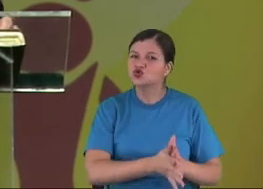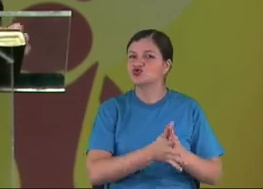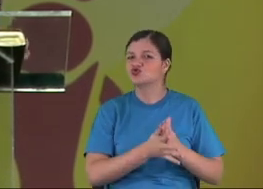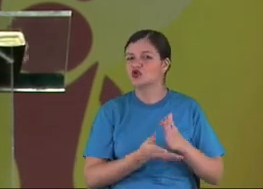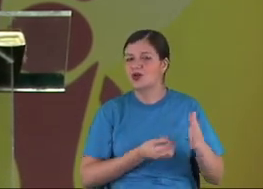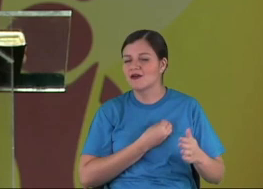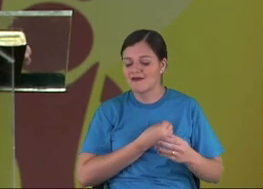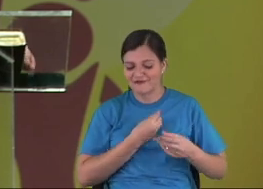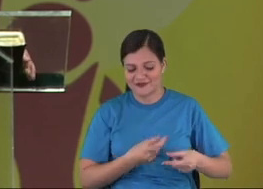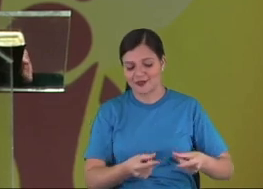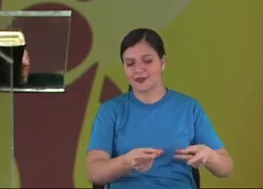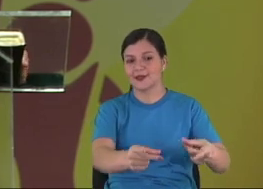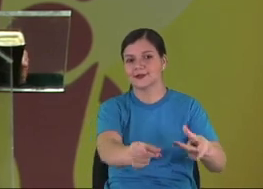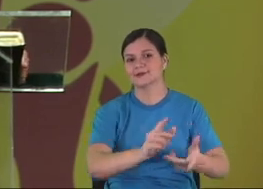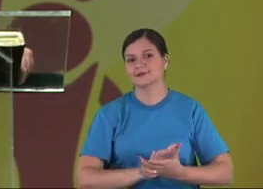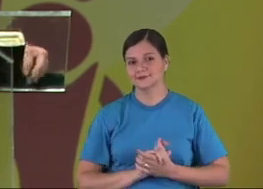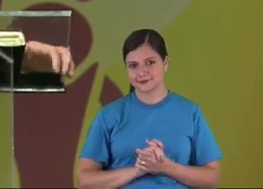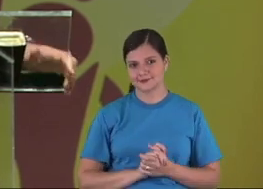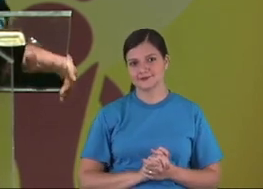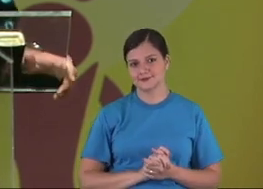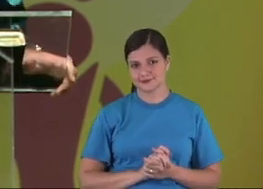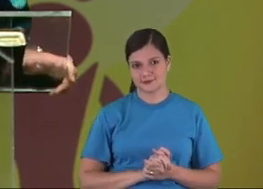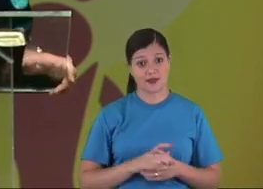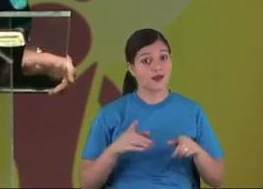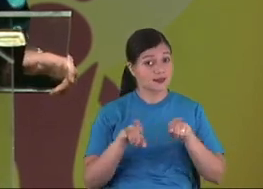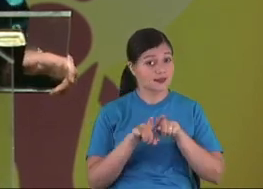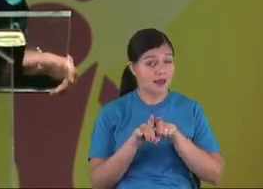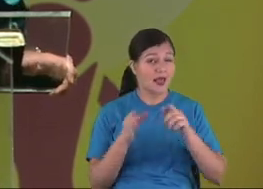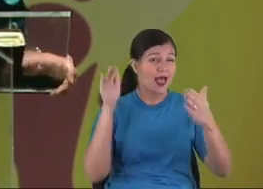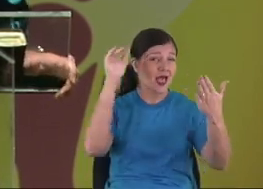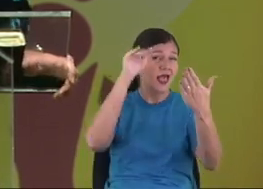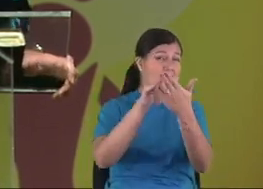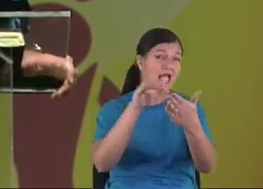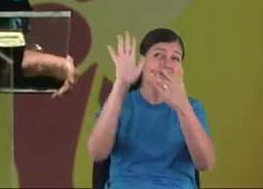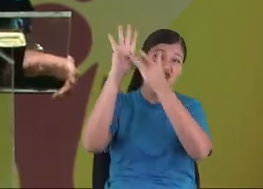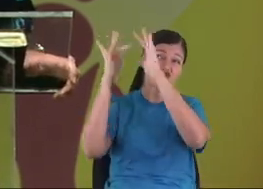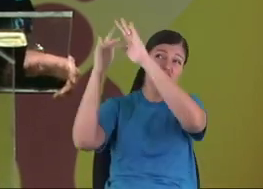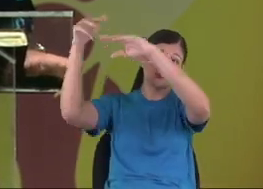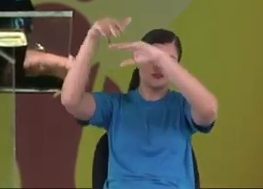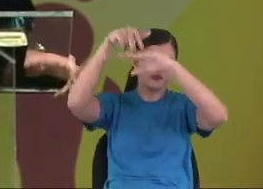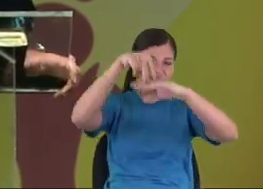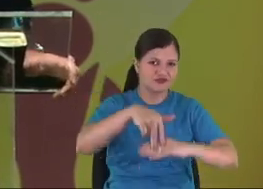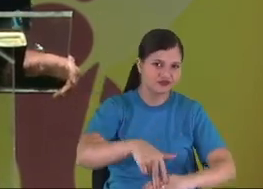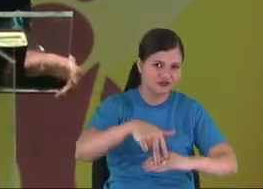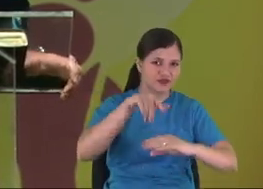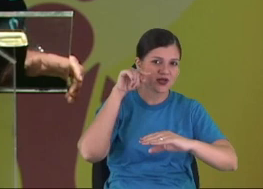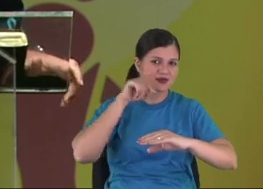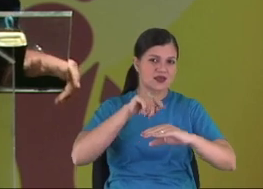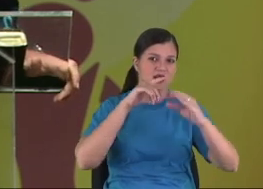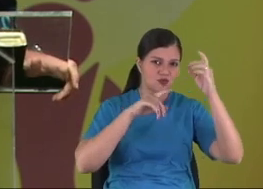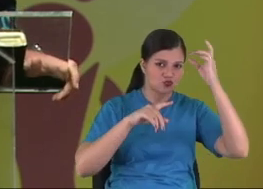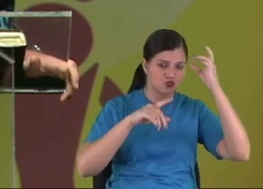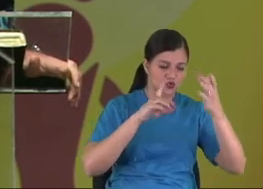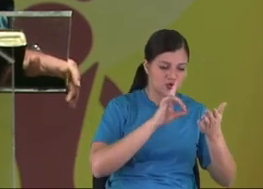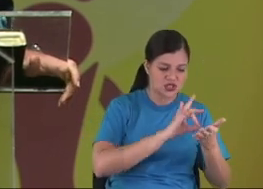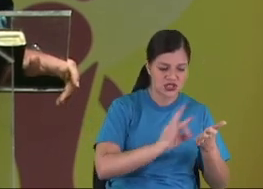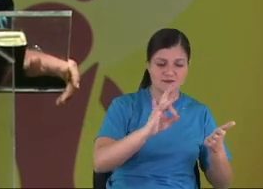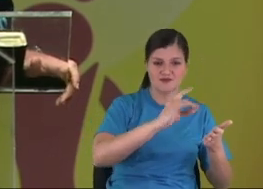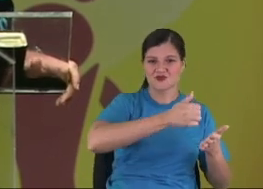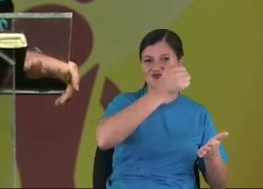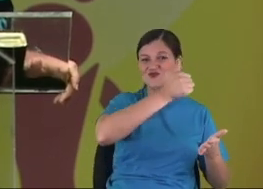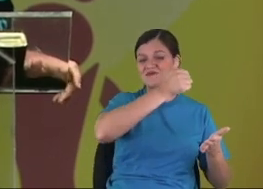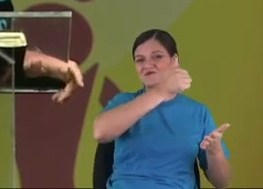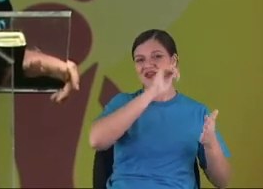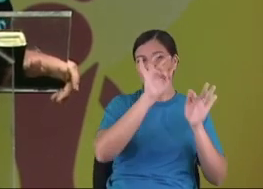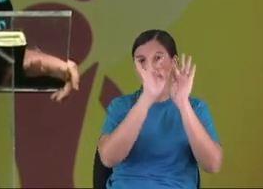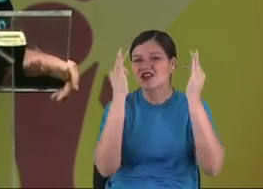eternidade. E até a volta de Cristo, nosso inimigo número 1 da família e da igreja será a